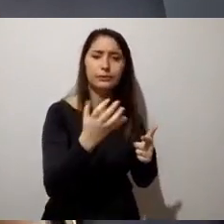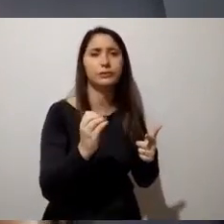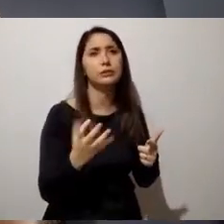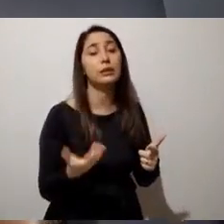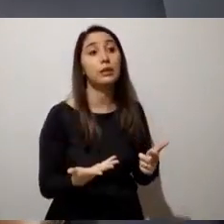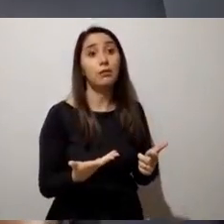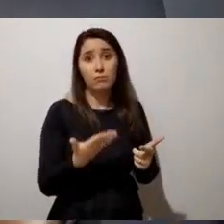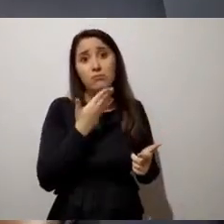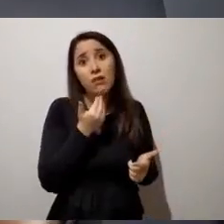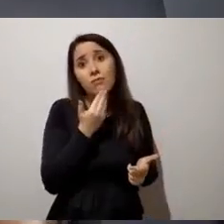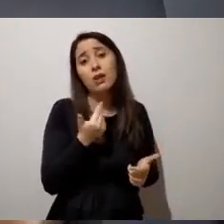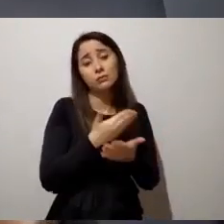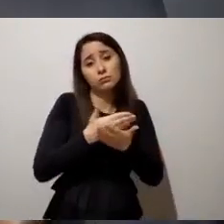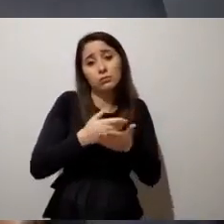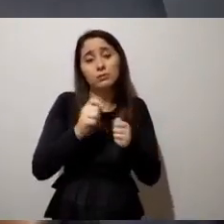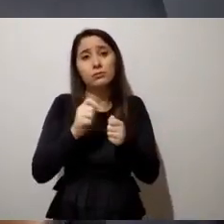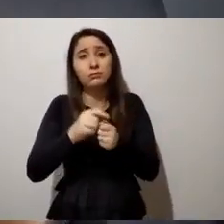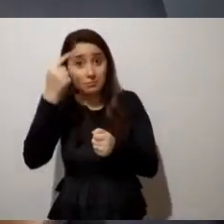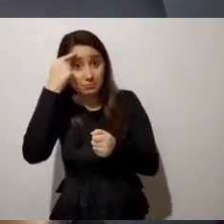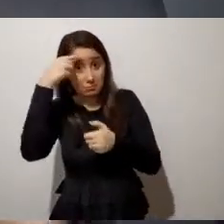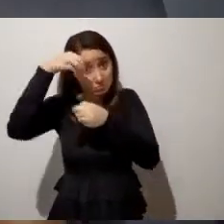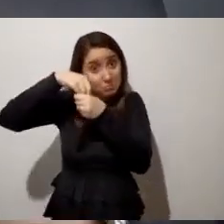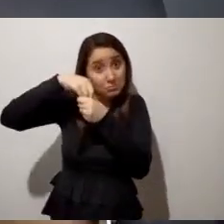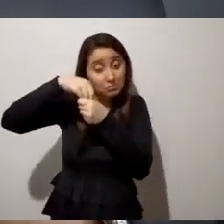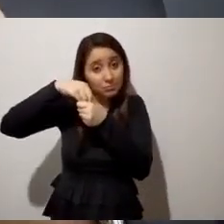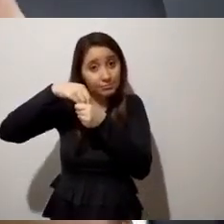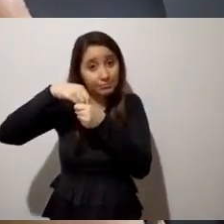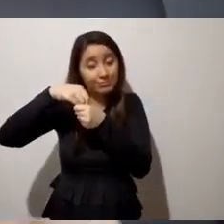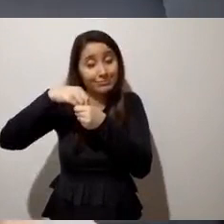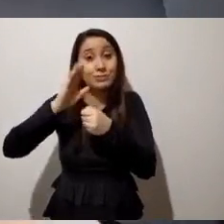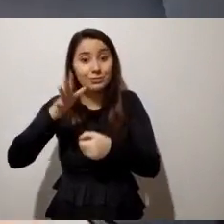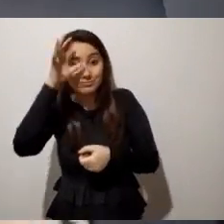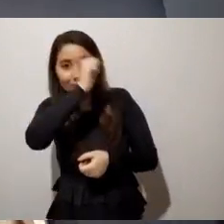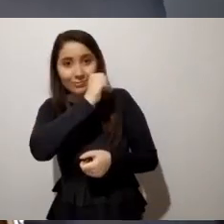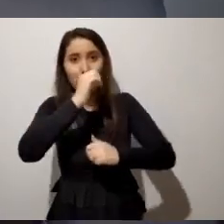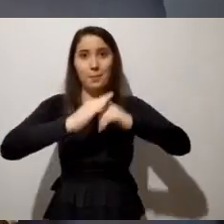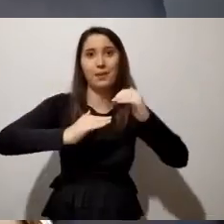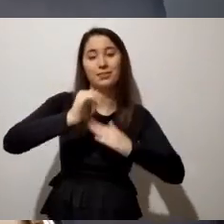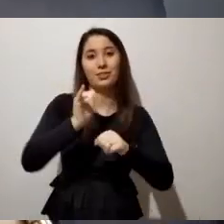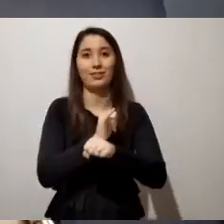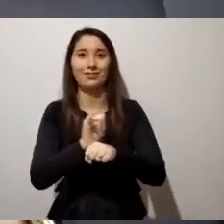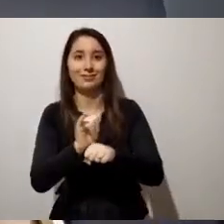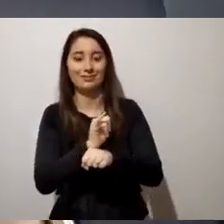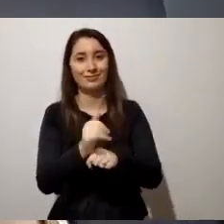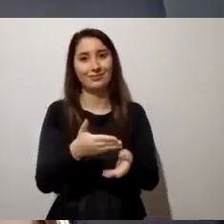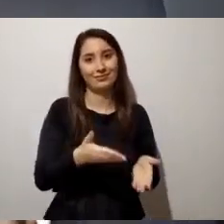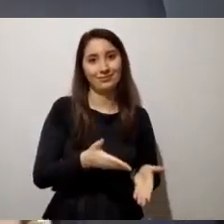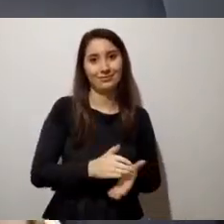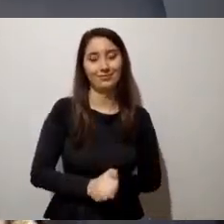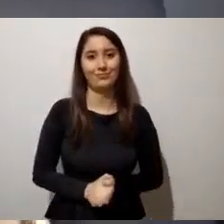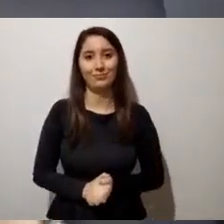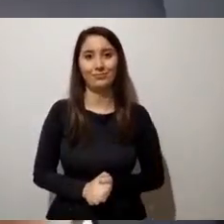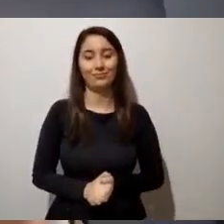até mentalmente quando você aprende como colocar em prática essa técnica de verdade. E